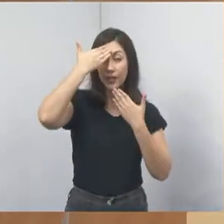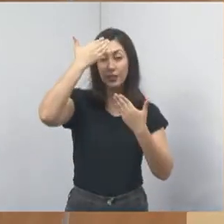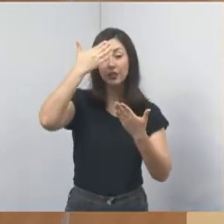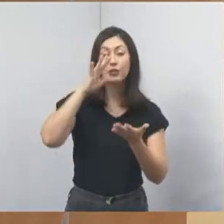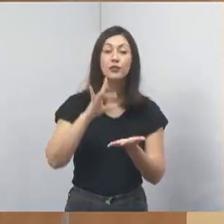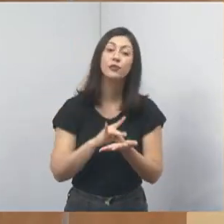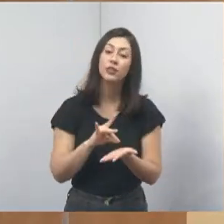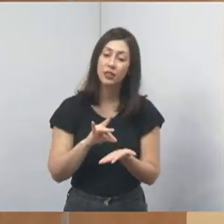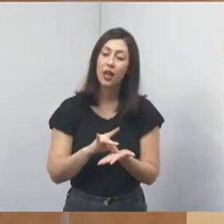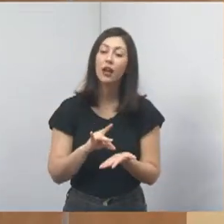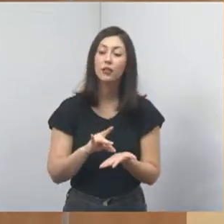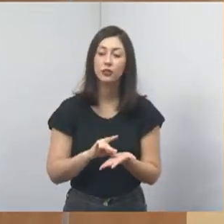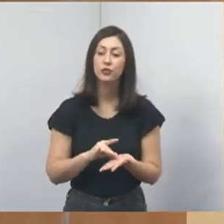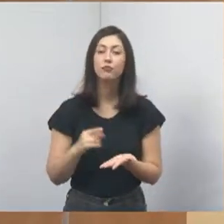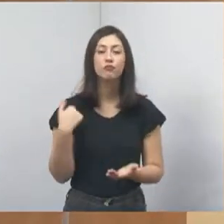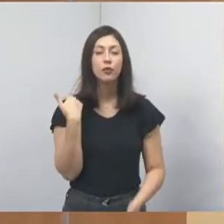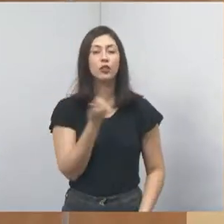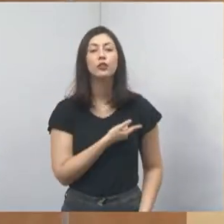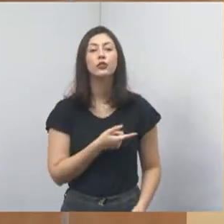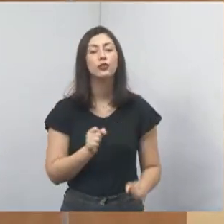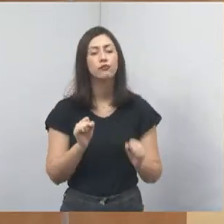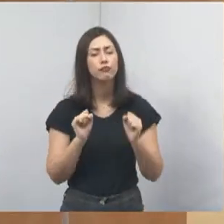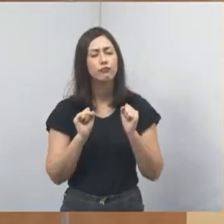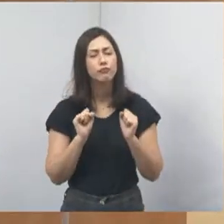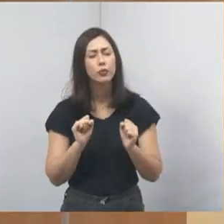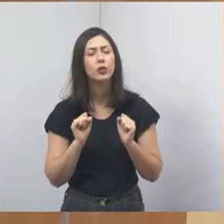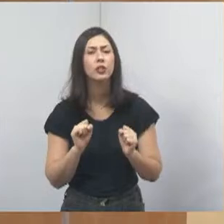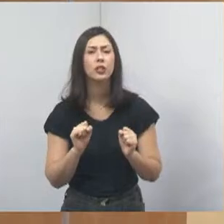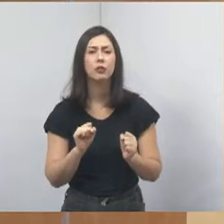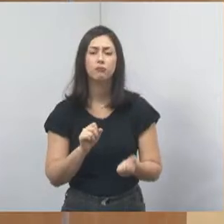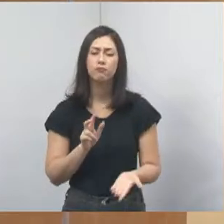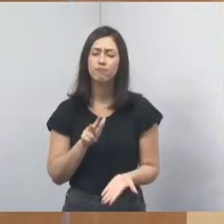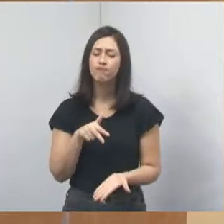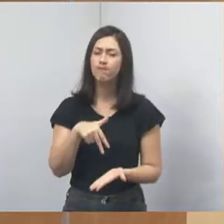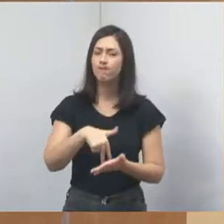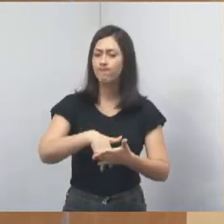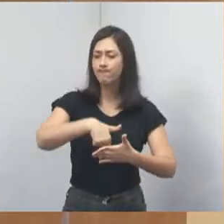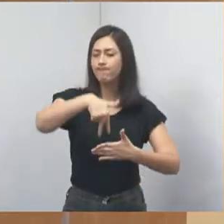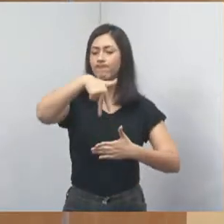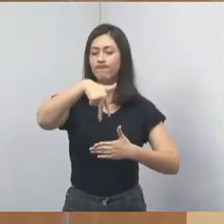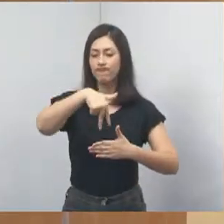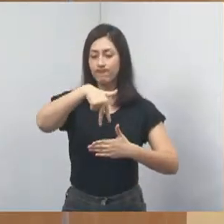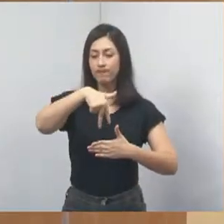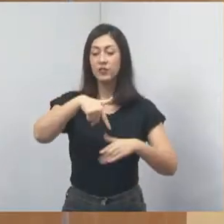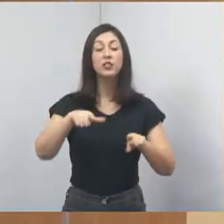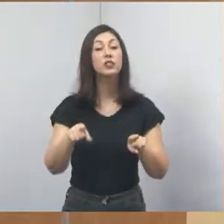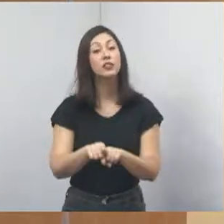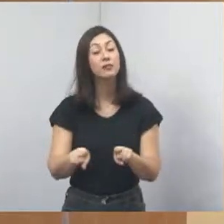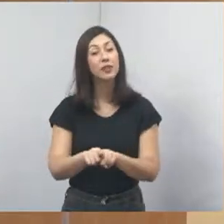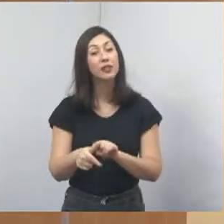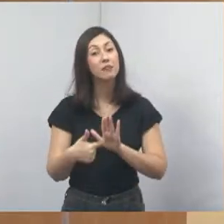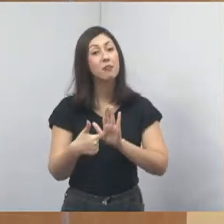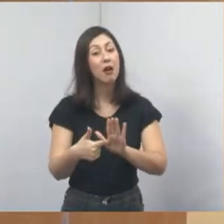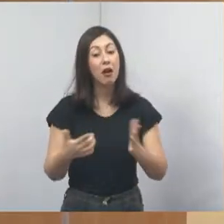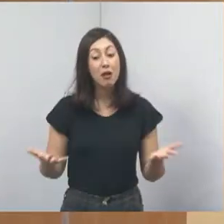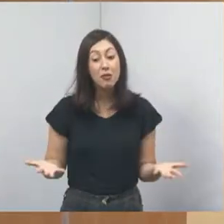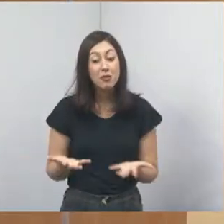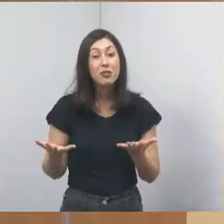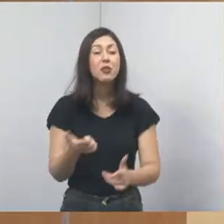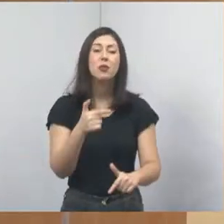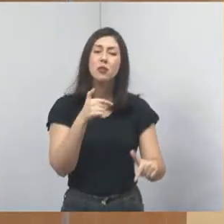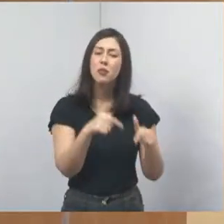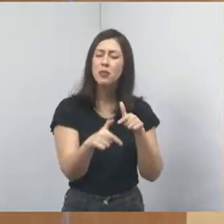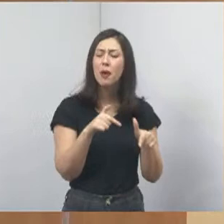coração a possibilidade da gente poder tomar a palavra aqui e colocar como incentivo o trabalho nas nossas